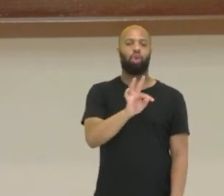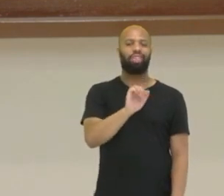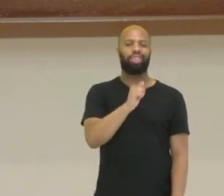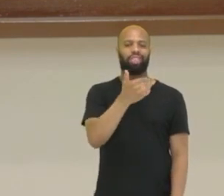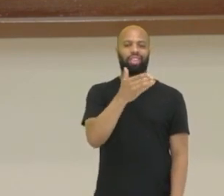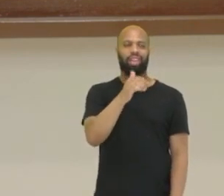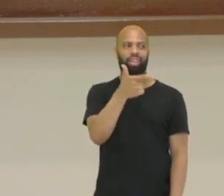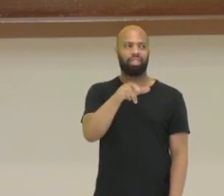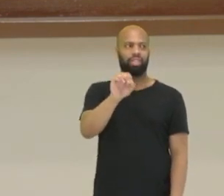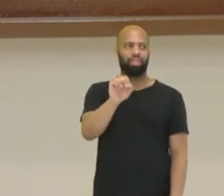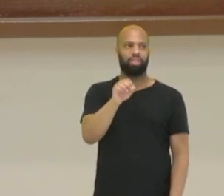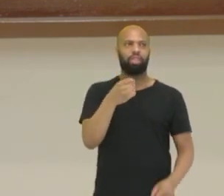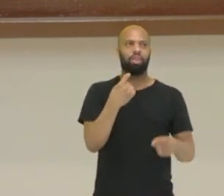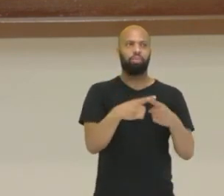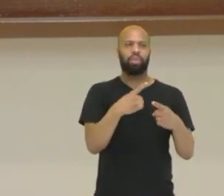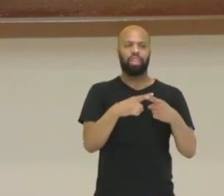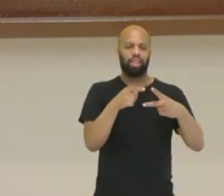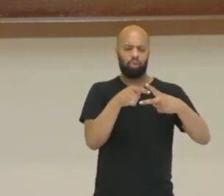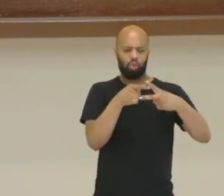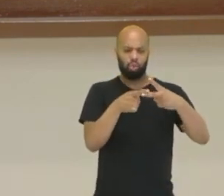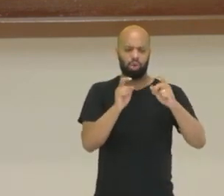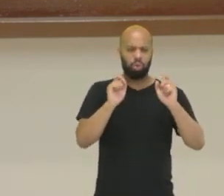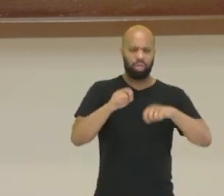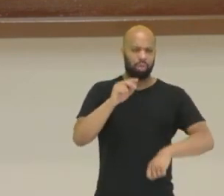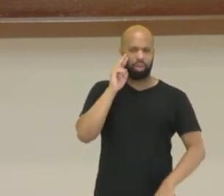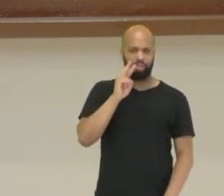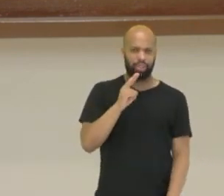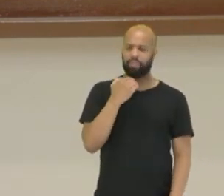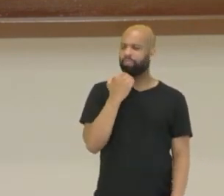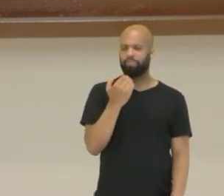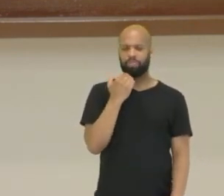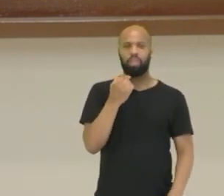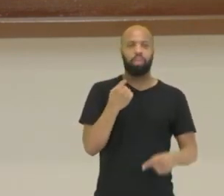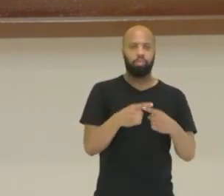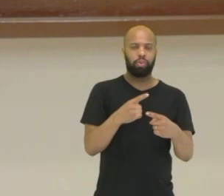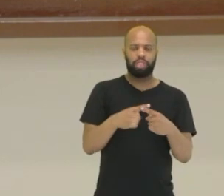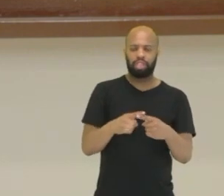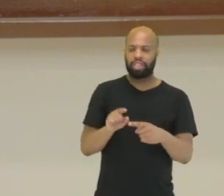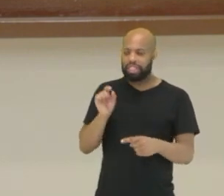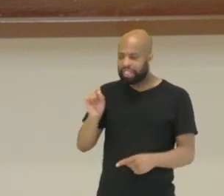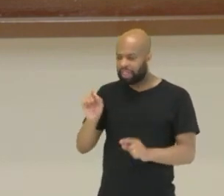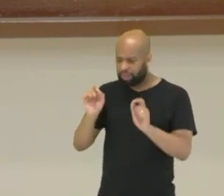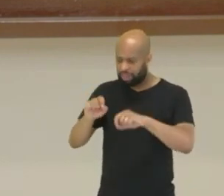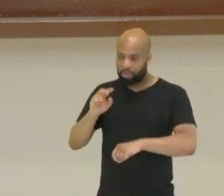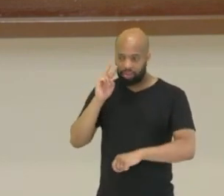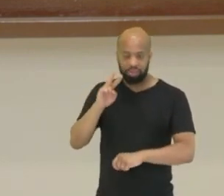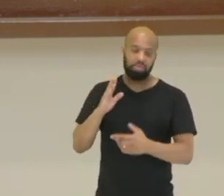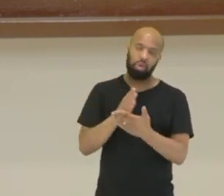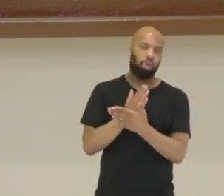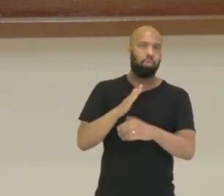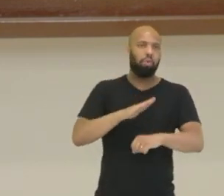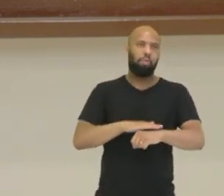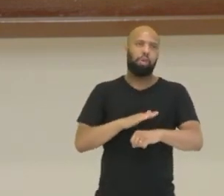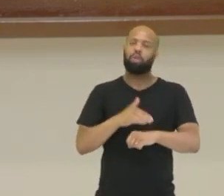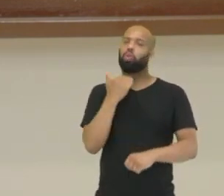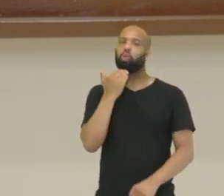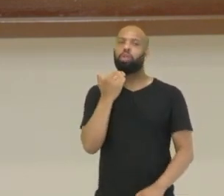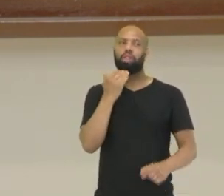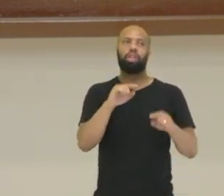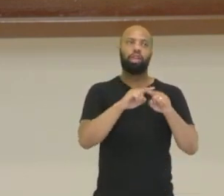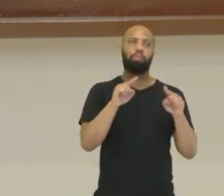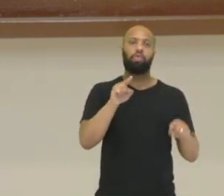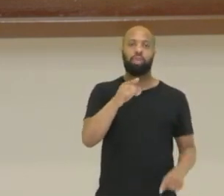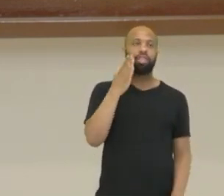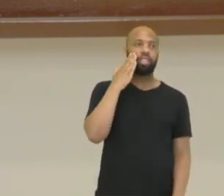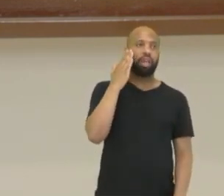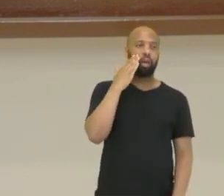sempre o ângulo vai estar claro. Nem sempre o centro de rotação, o ângulo vai estar claro. Entretanto, você tem que